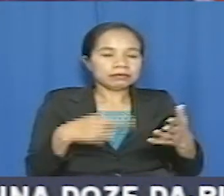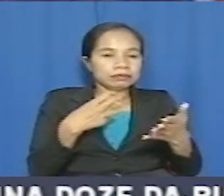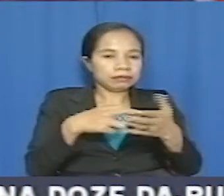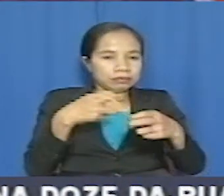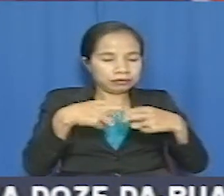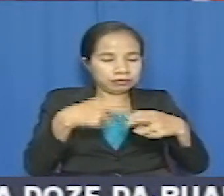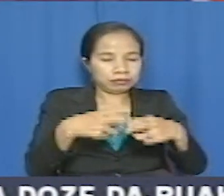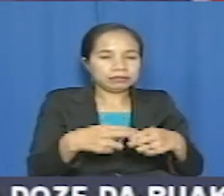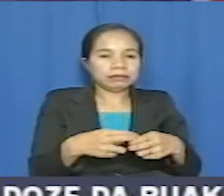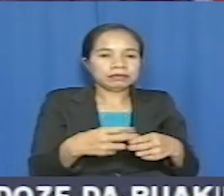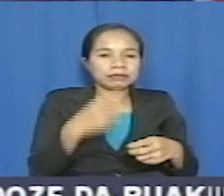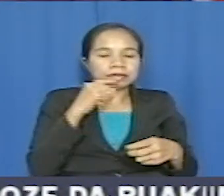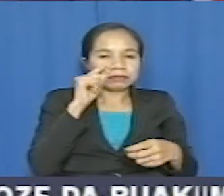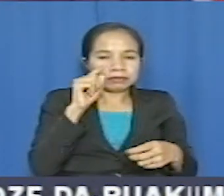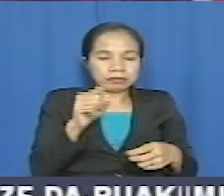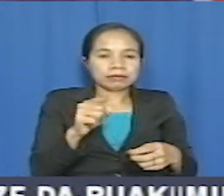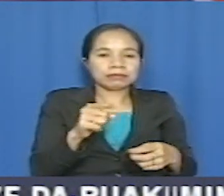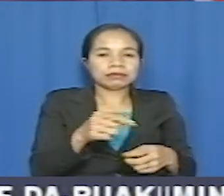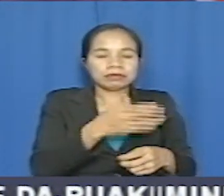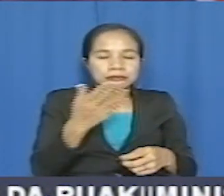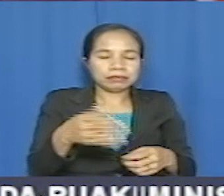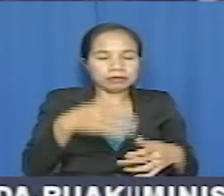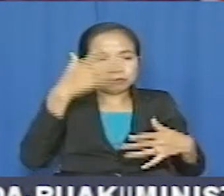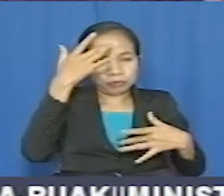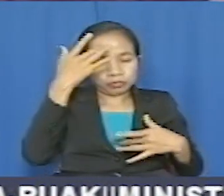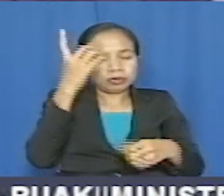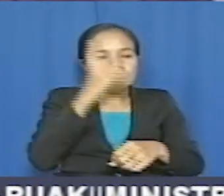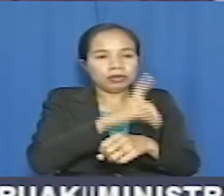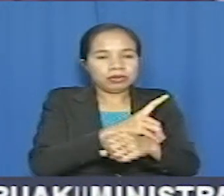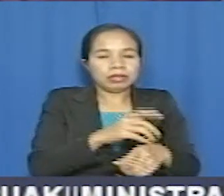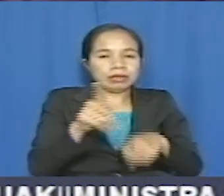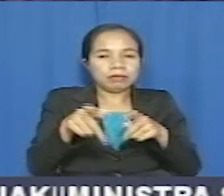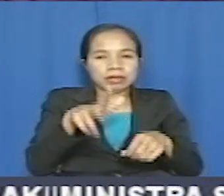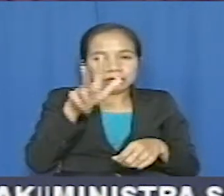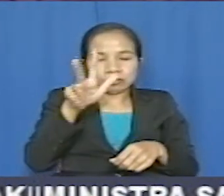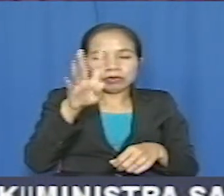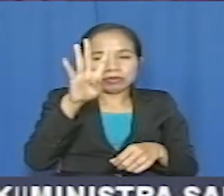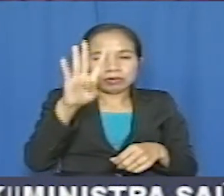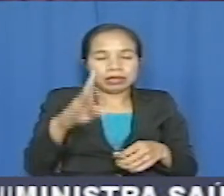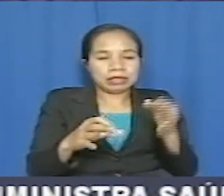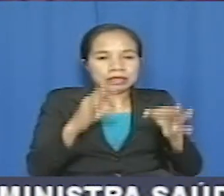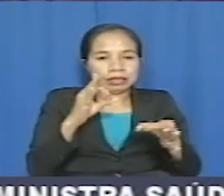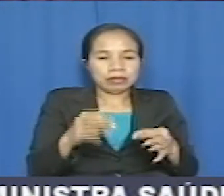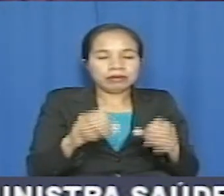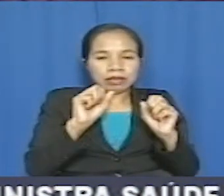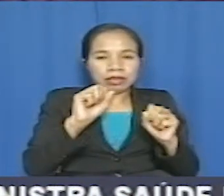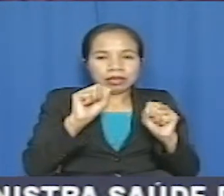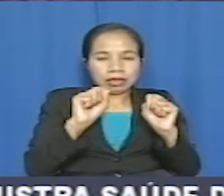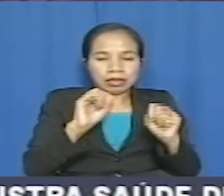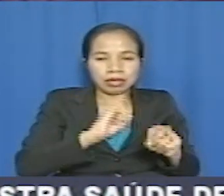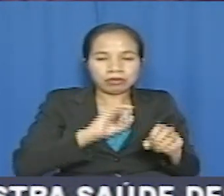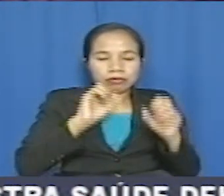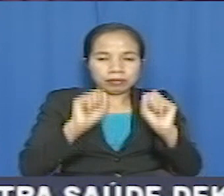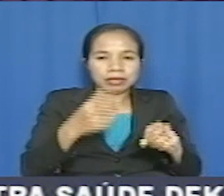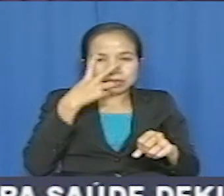orang kasus hanya sendal agora demai lorong ini mungkin kita lalu dulu dalam naik tolu naik hat Mas dar rumah se ya obat hari di hospital di